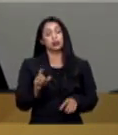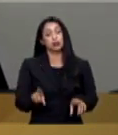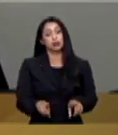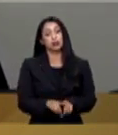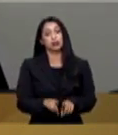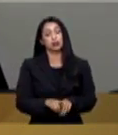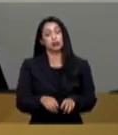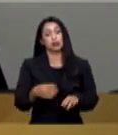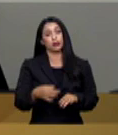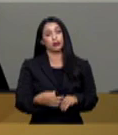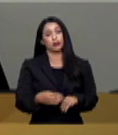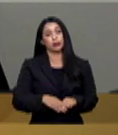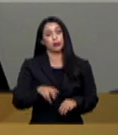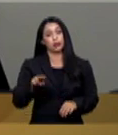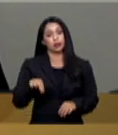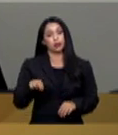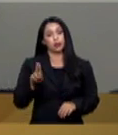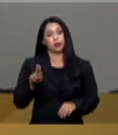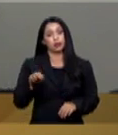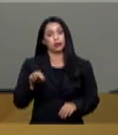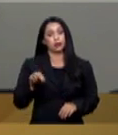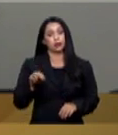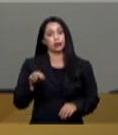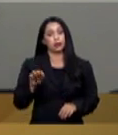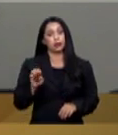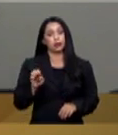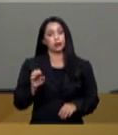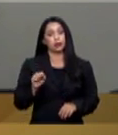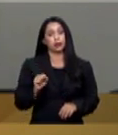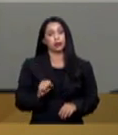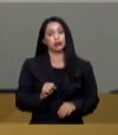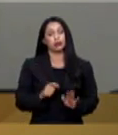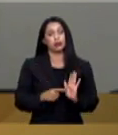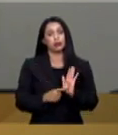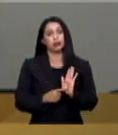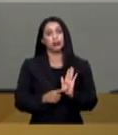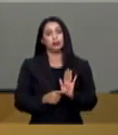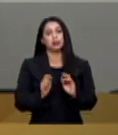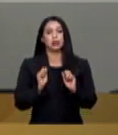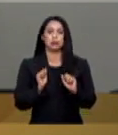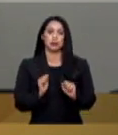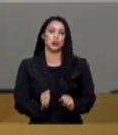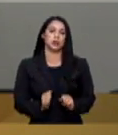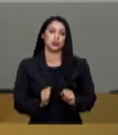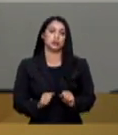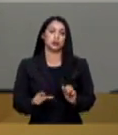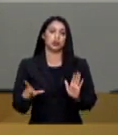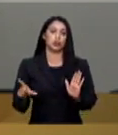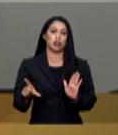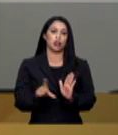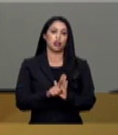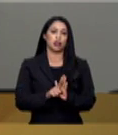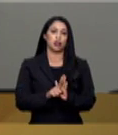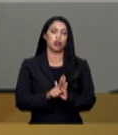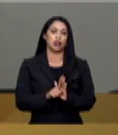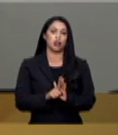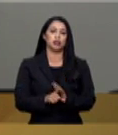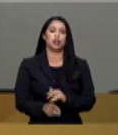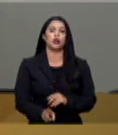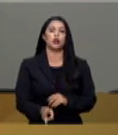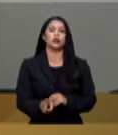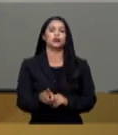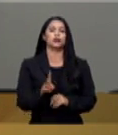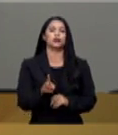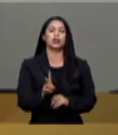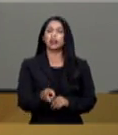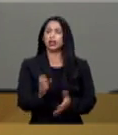ministro Nunes Marques sobre, ao que tudo indica, uma possibilidade que essas leis têm oferecido de